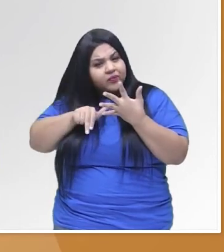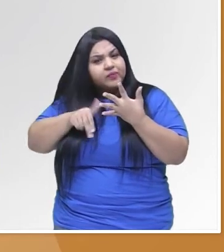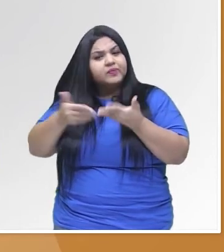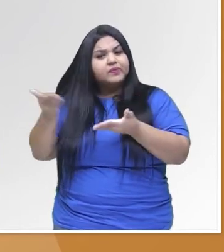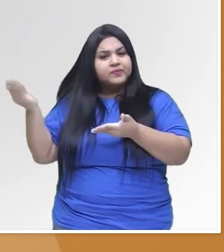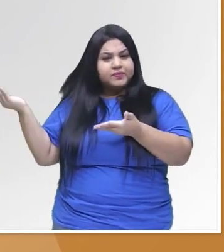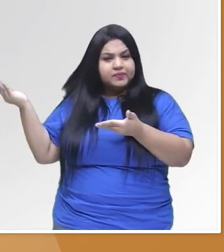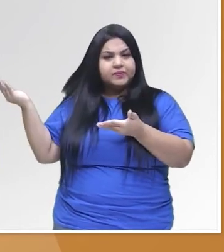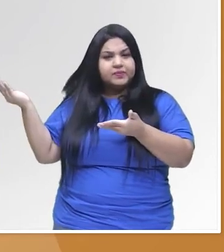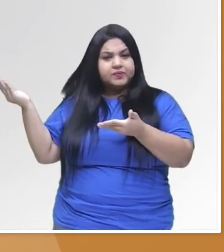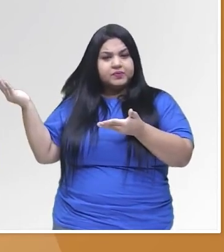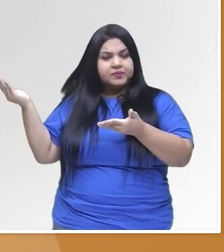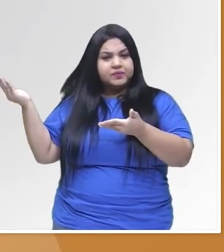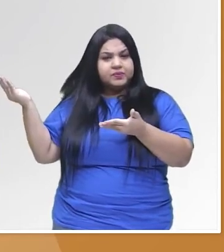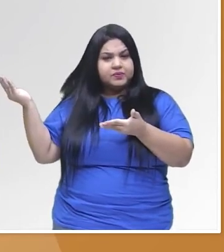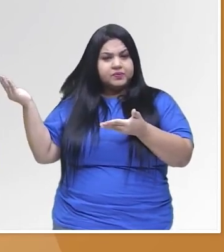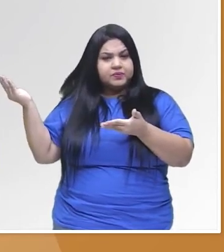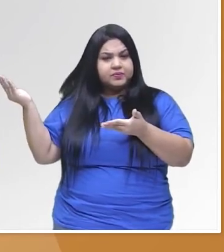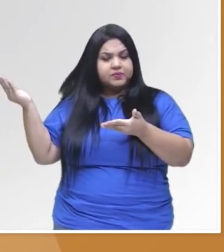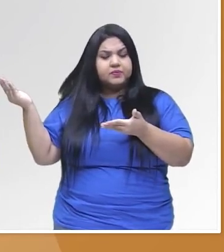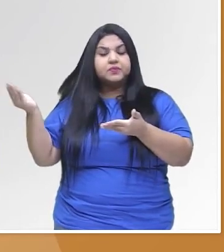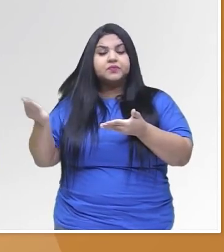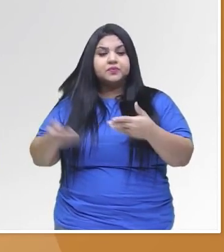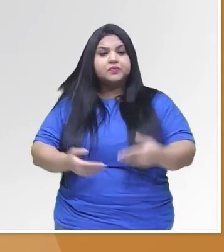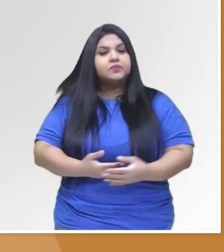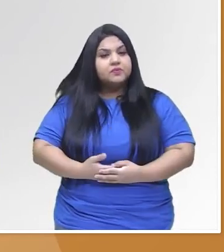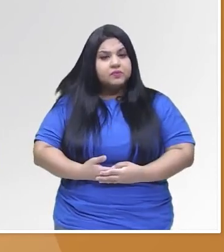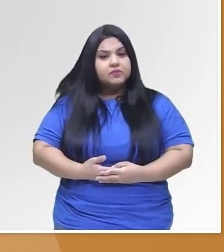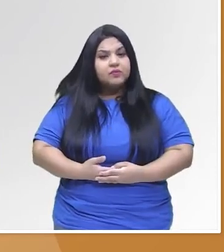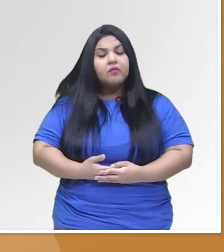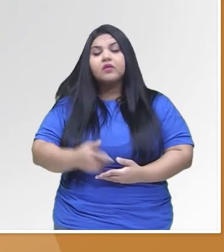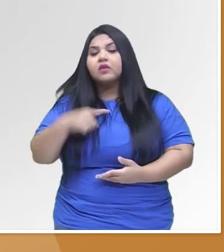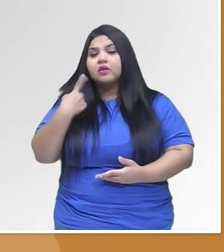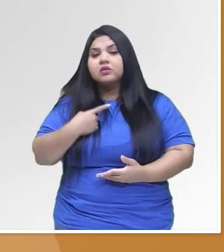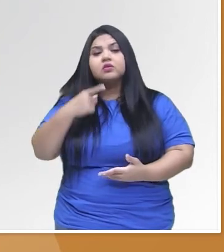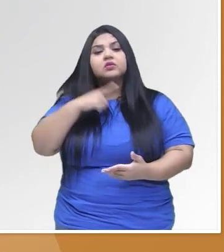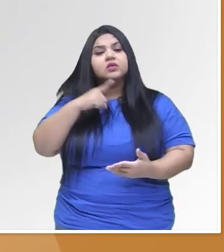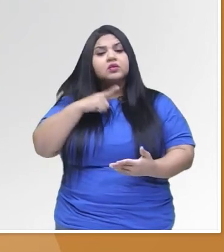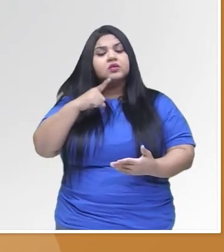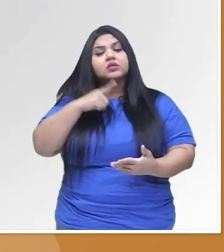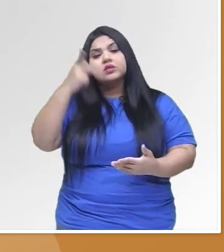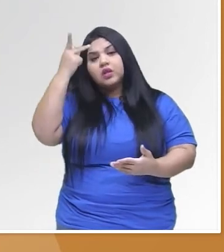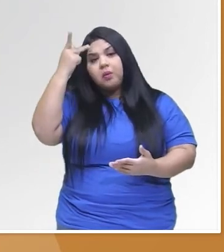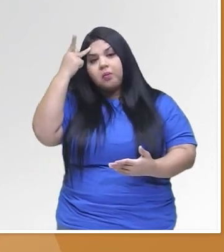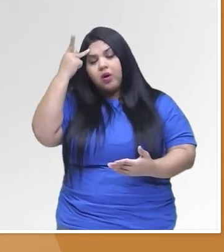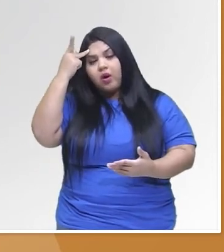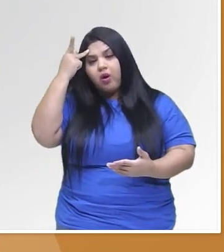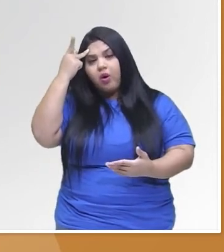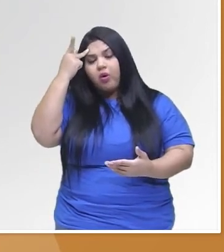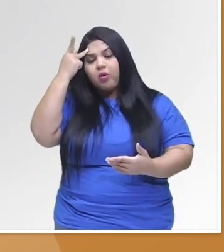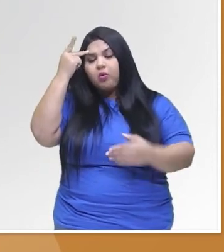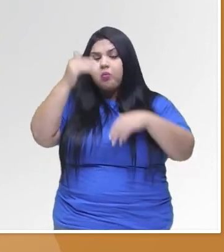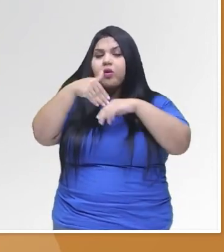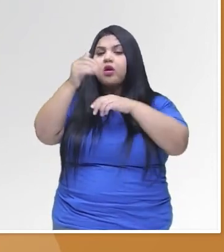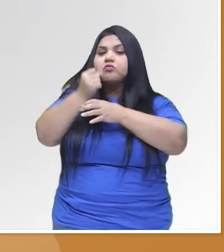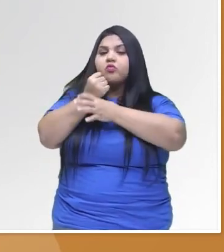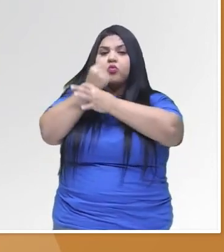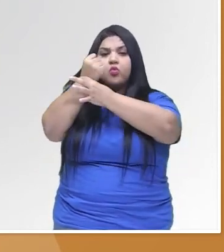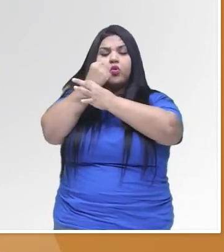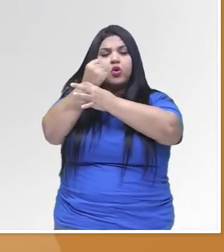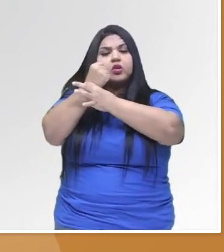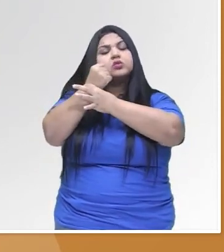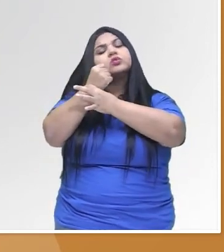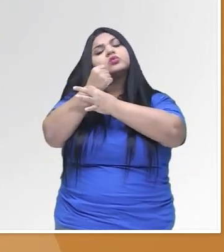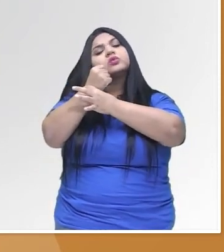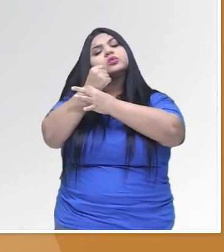feijão, algodão, herbáceas e café. Então temos aí São Paulo configurando também como um